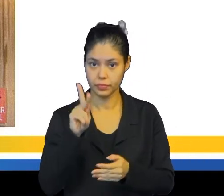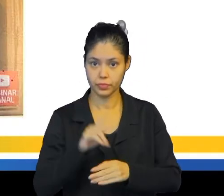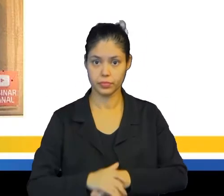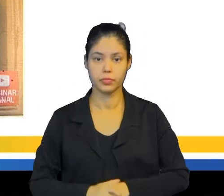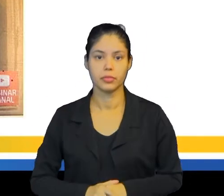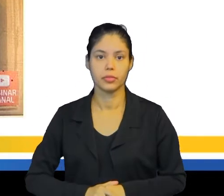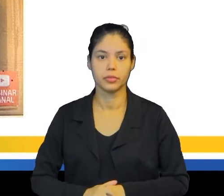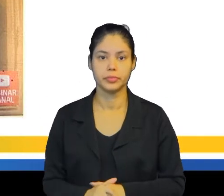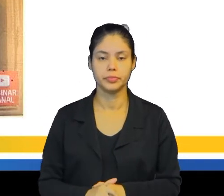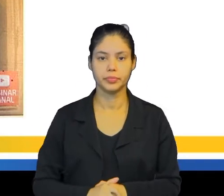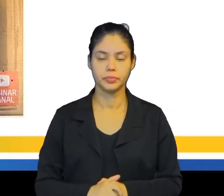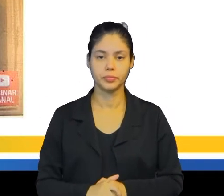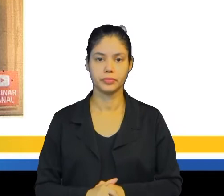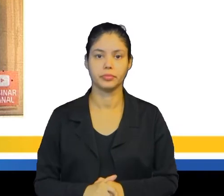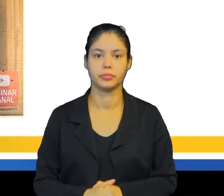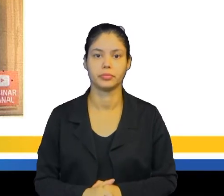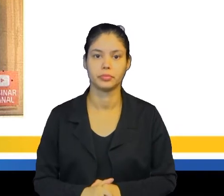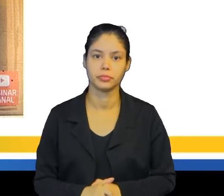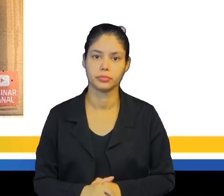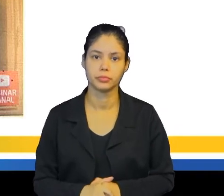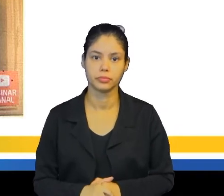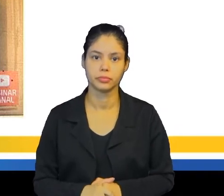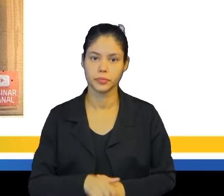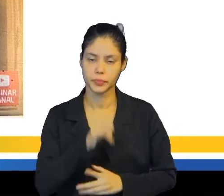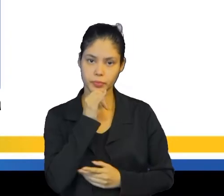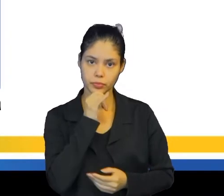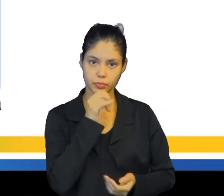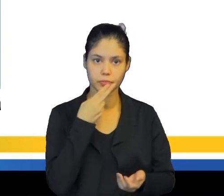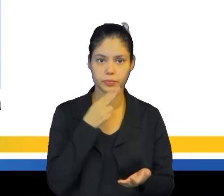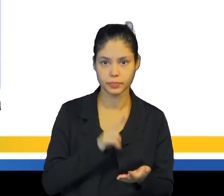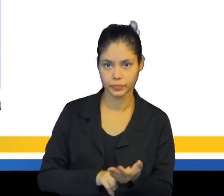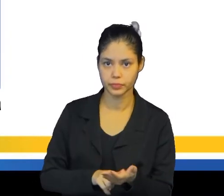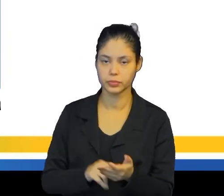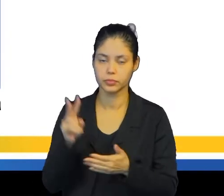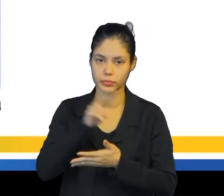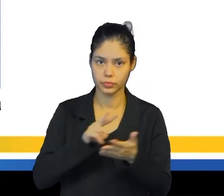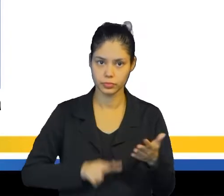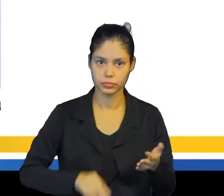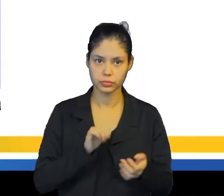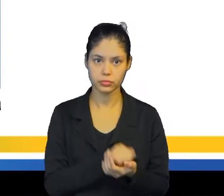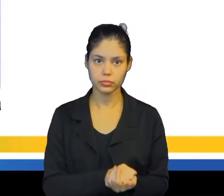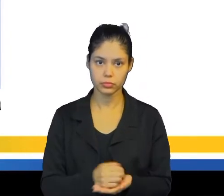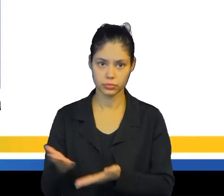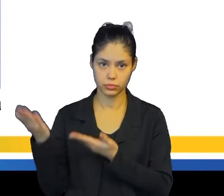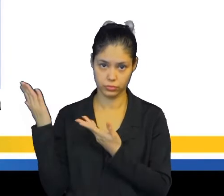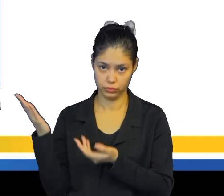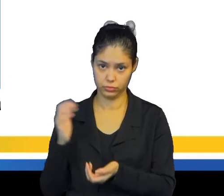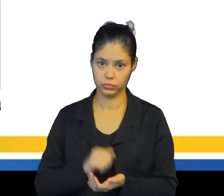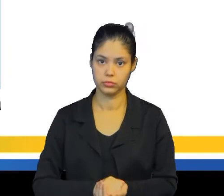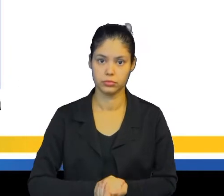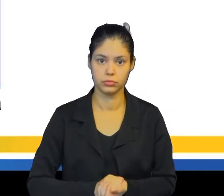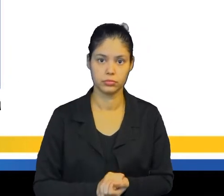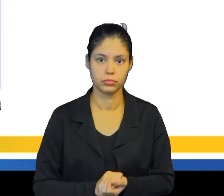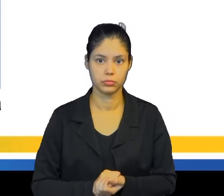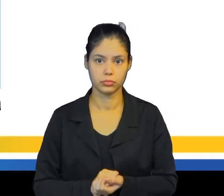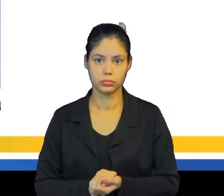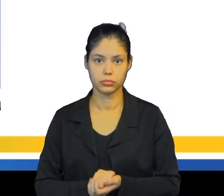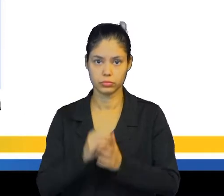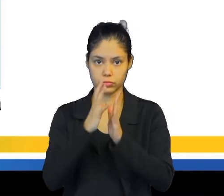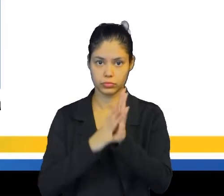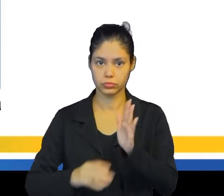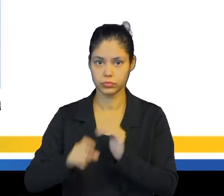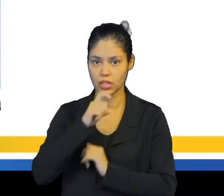ok? Vamos ver aí um exemplo de carta do leitor? Nós temos aí a carta ao leitor, A Sombra